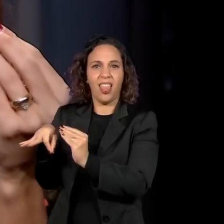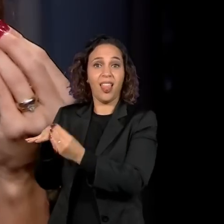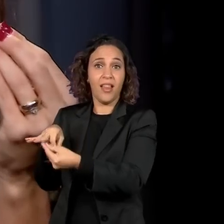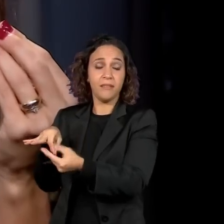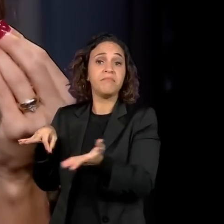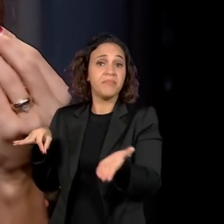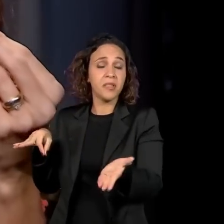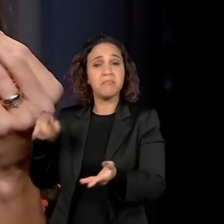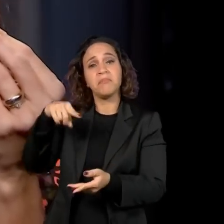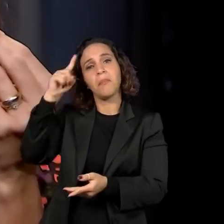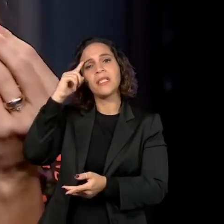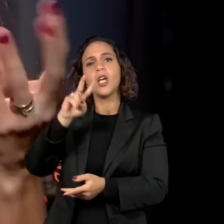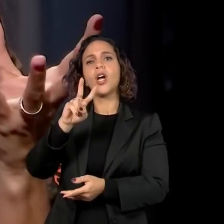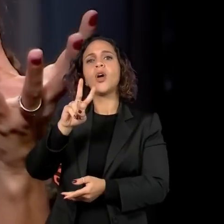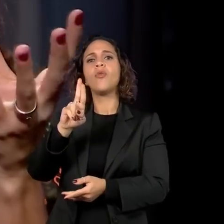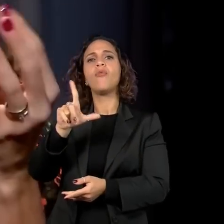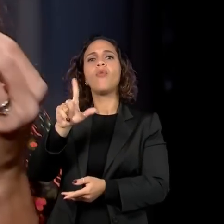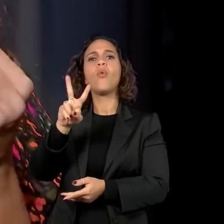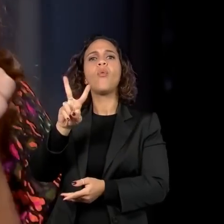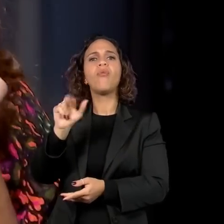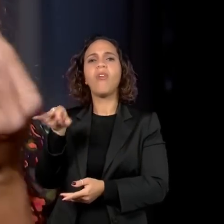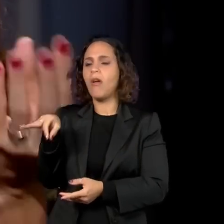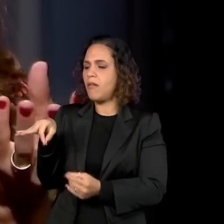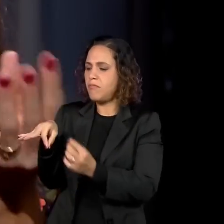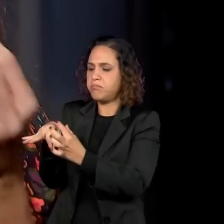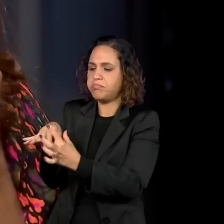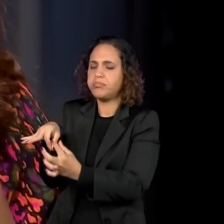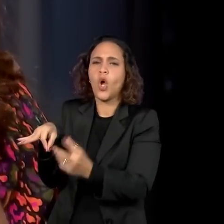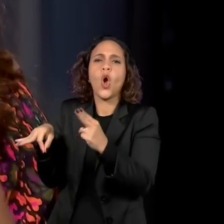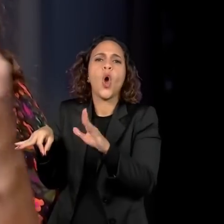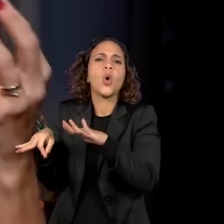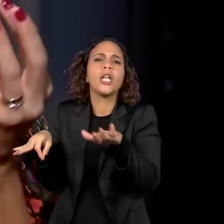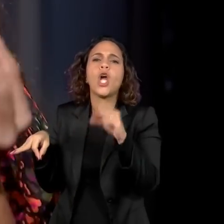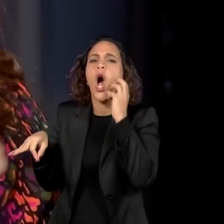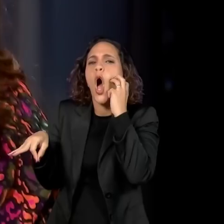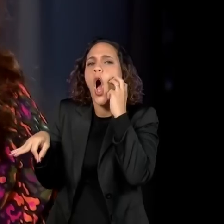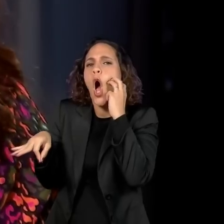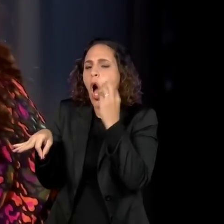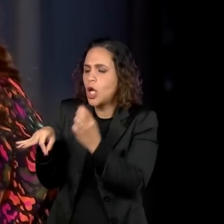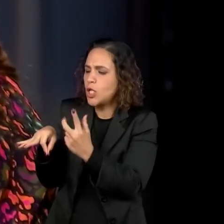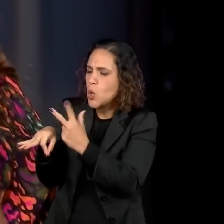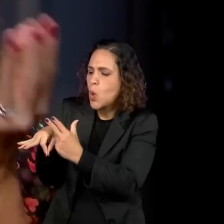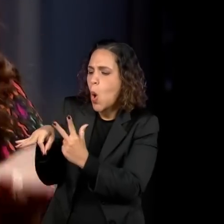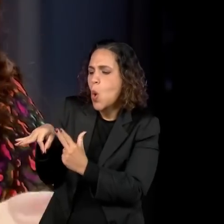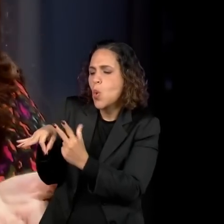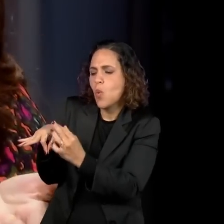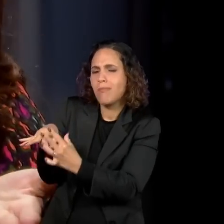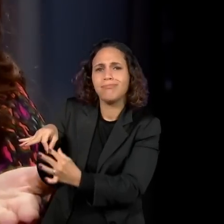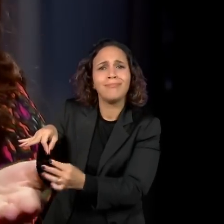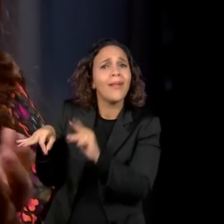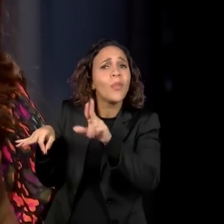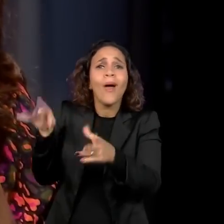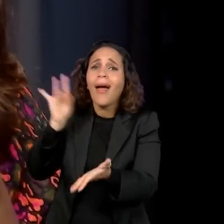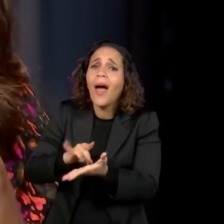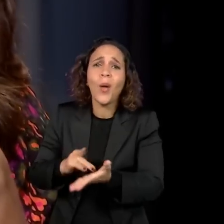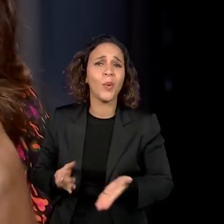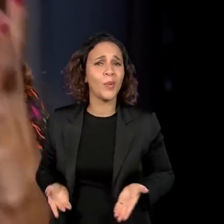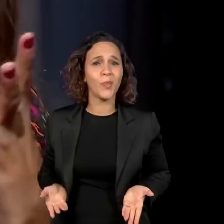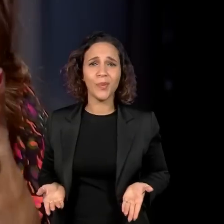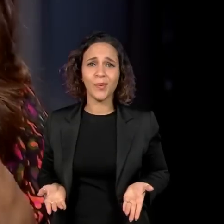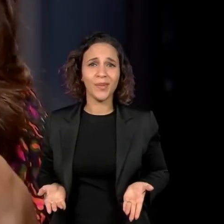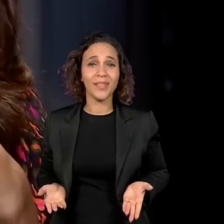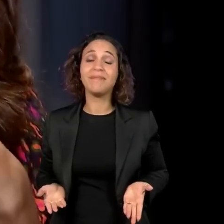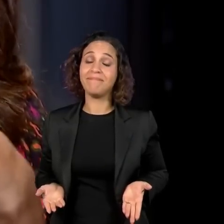uma vulva, por exemplo, é uma vulva da Barbie, é uma vulva infantil, rosinha, toda simétrica, tarará, que não é a realidade, né? E